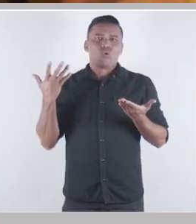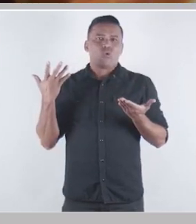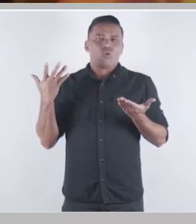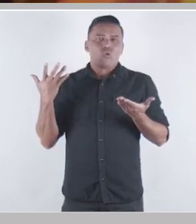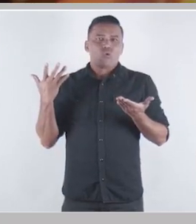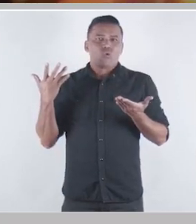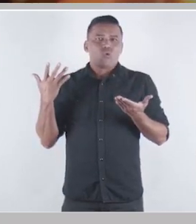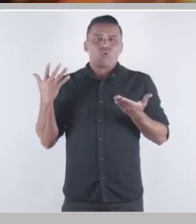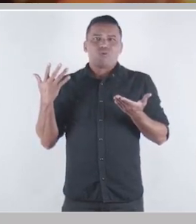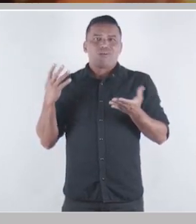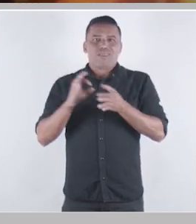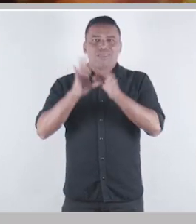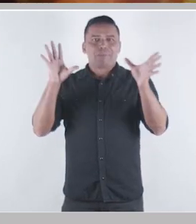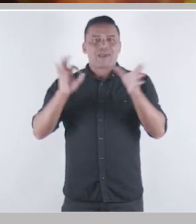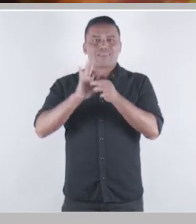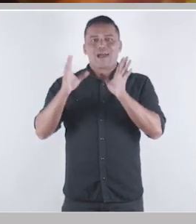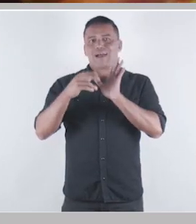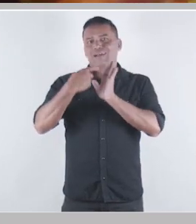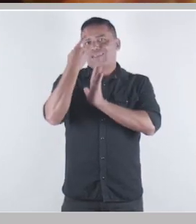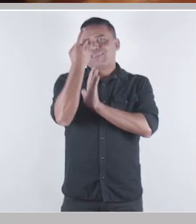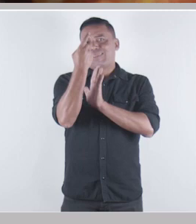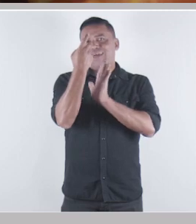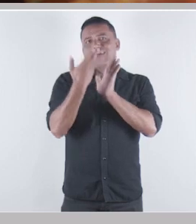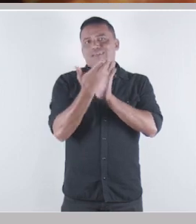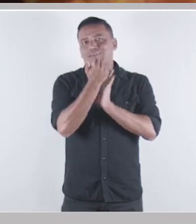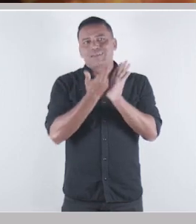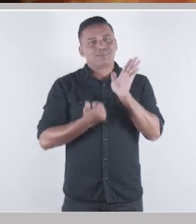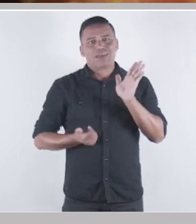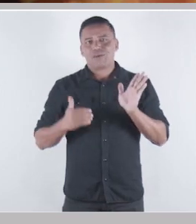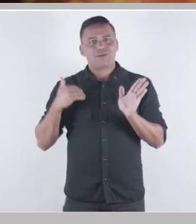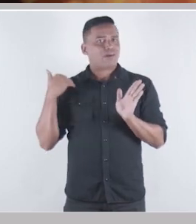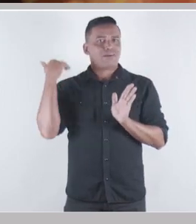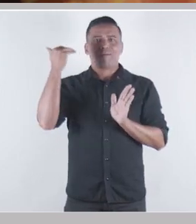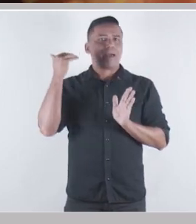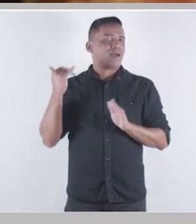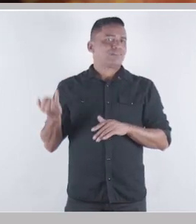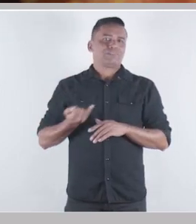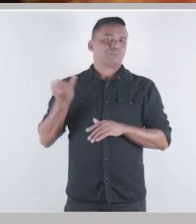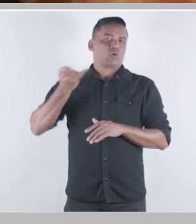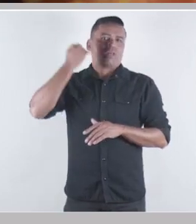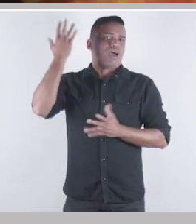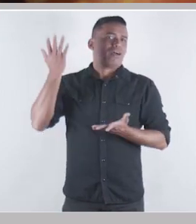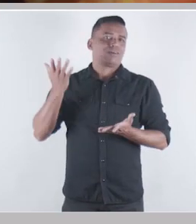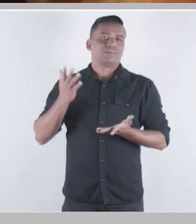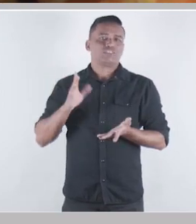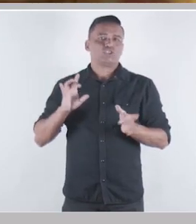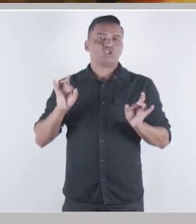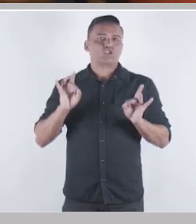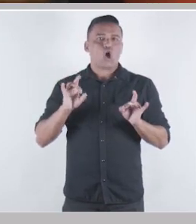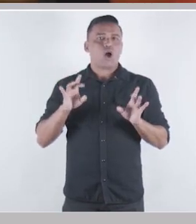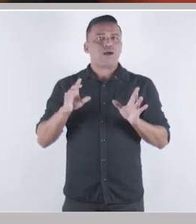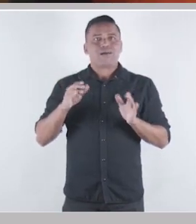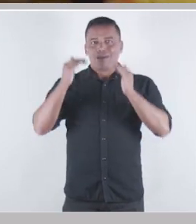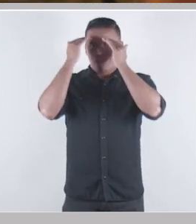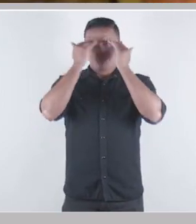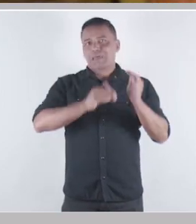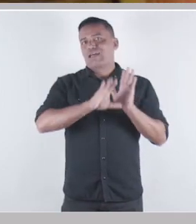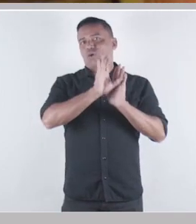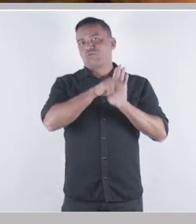a espontaneidade do desenho é muito mais importante, assim, do que se ater a alguns conceitos,